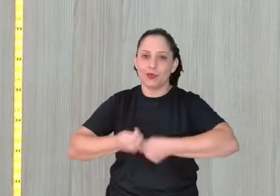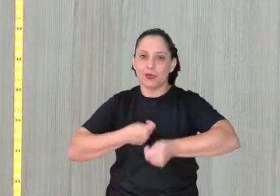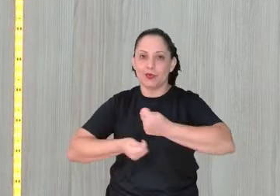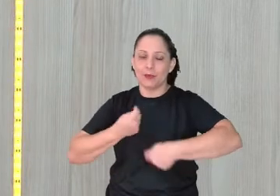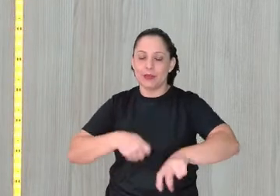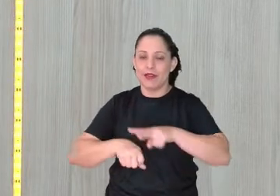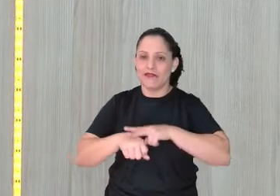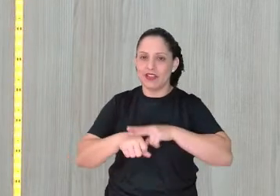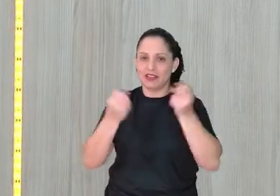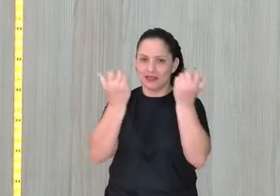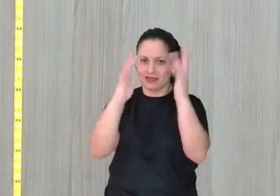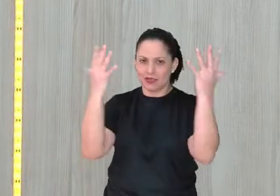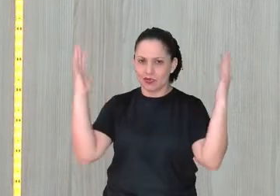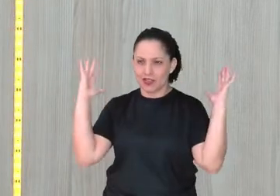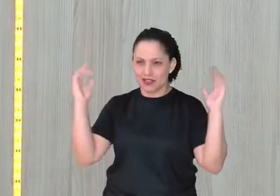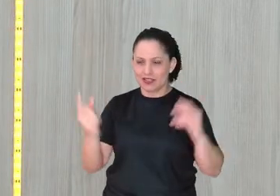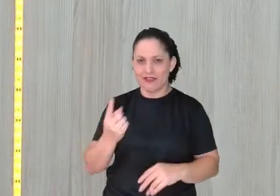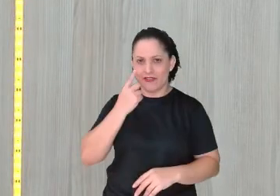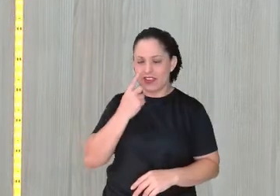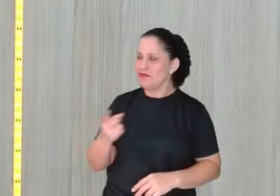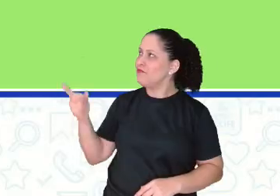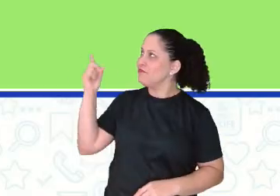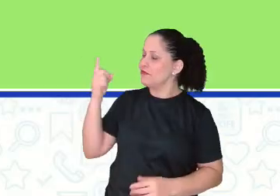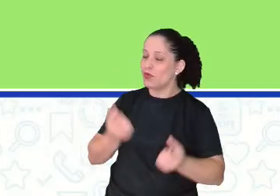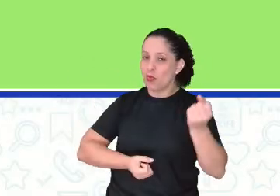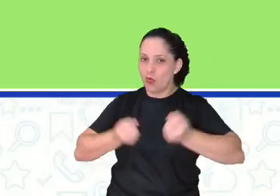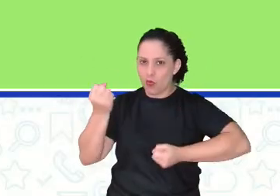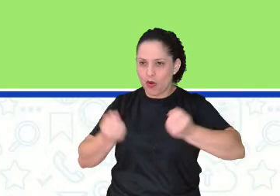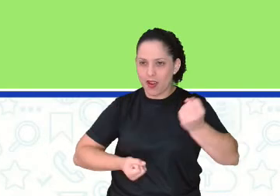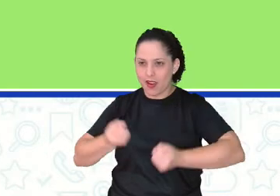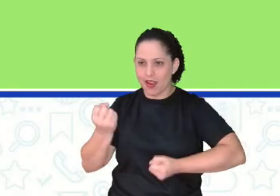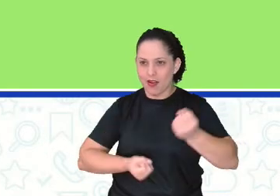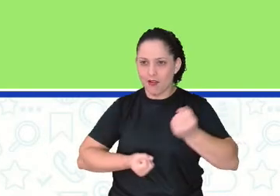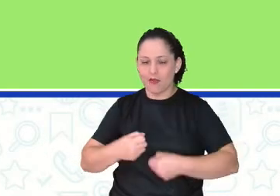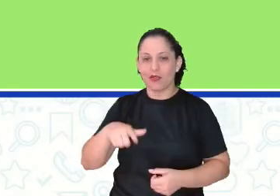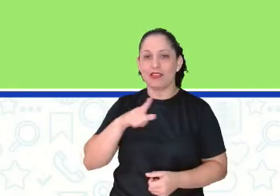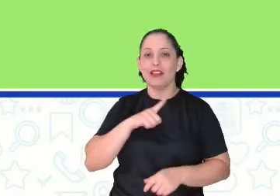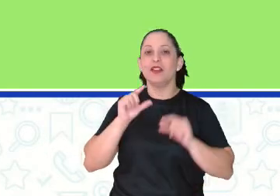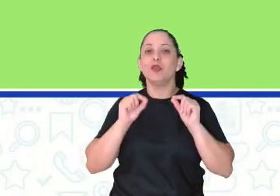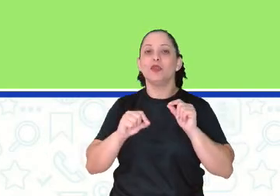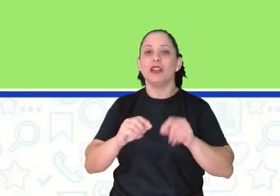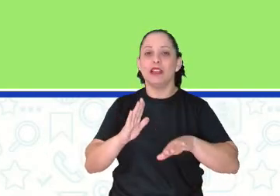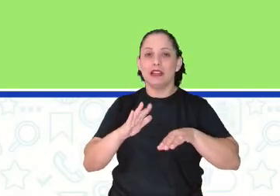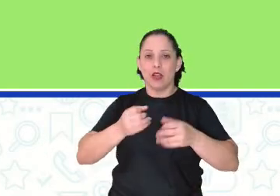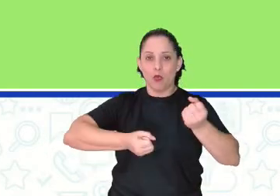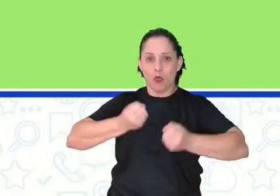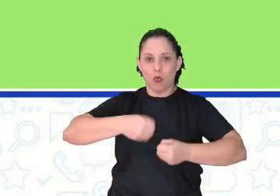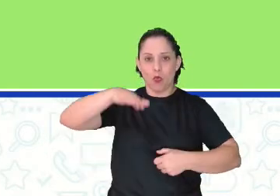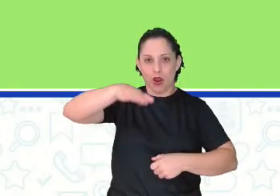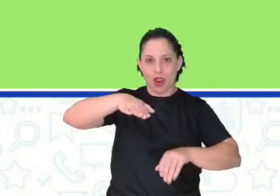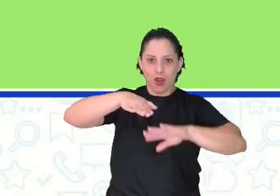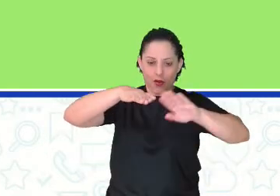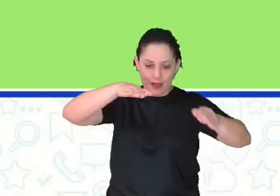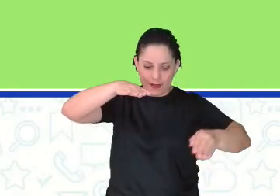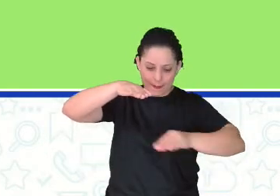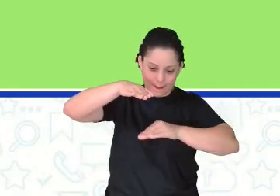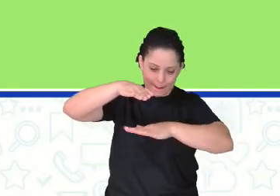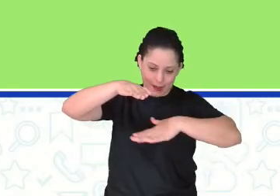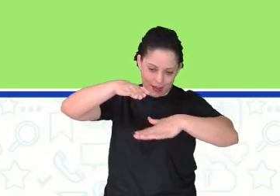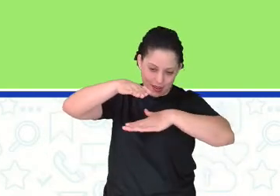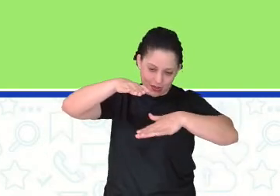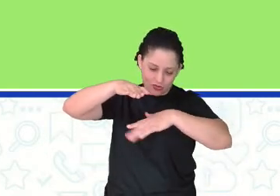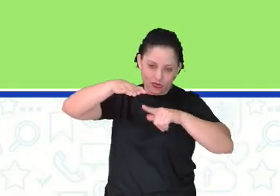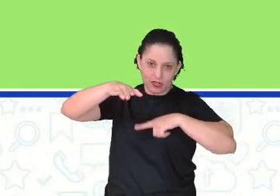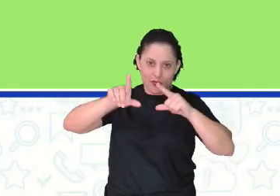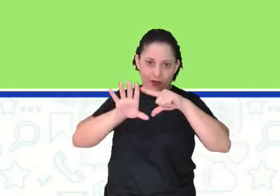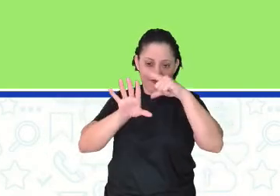puderem observar, né, esse carrinho, ele tá ali até com uma folhinha, né, para simbolizar, né, essa questão do meio ambiente, da proteção